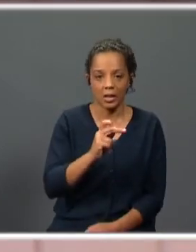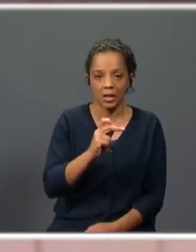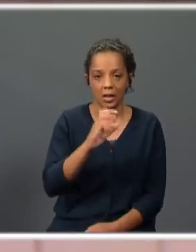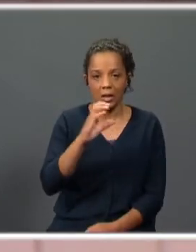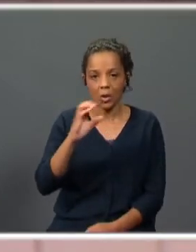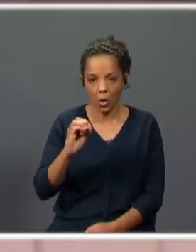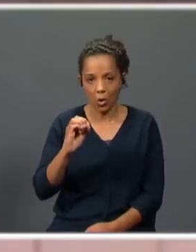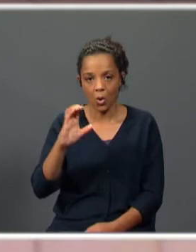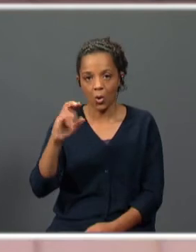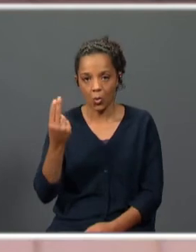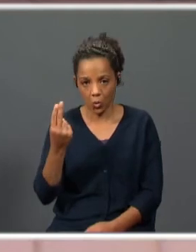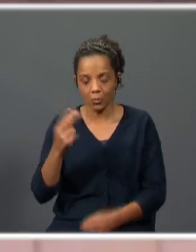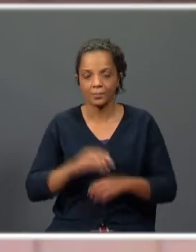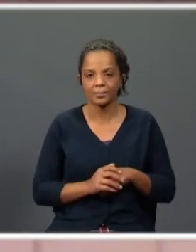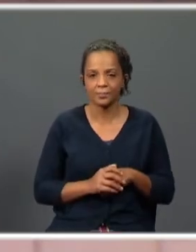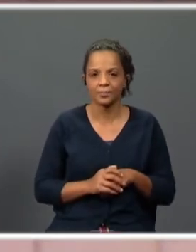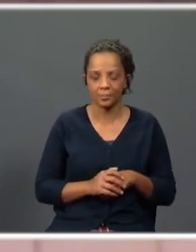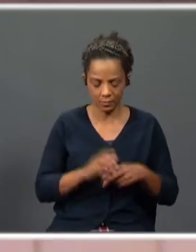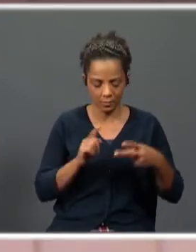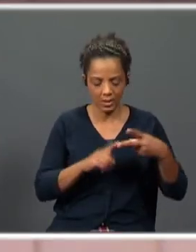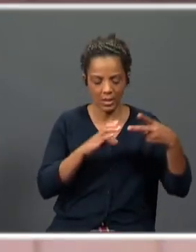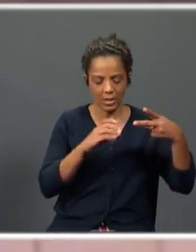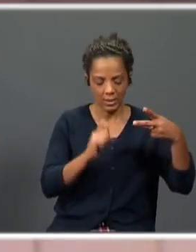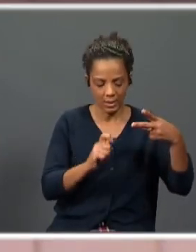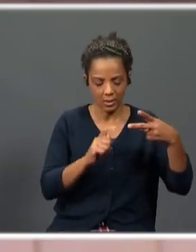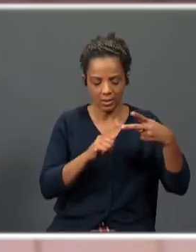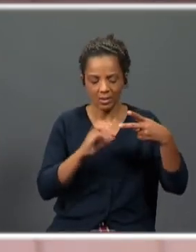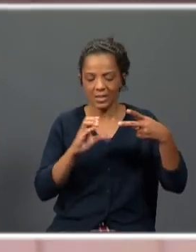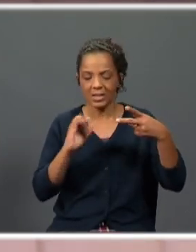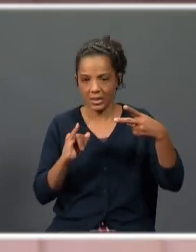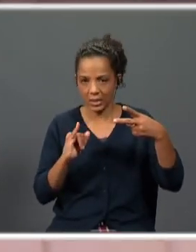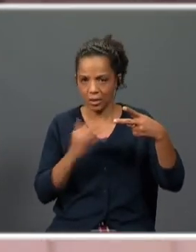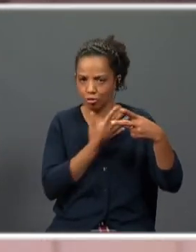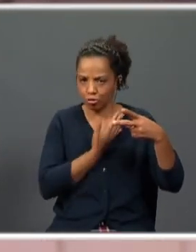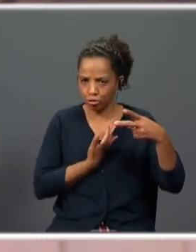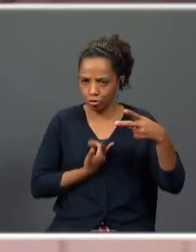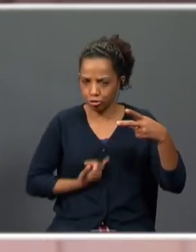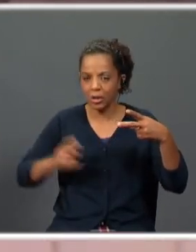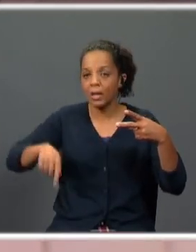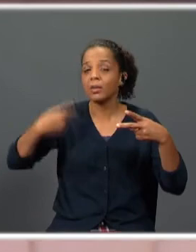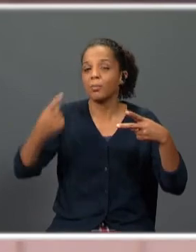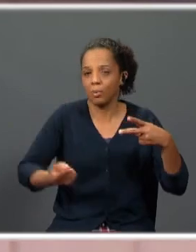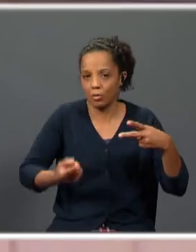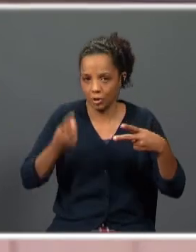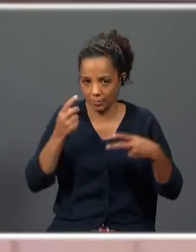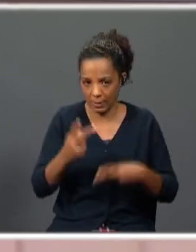vamos deixar o caso das sílabas SE e SI para depois. Pode ser?